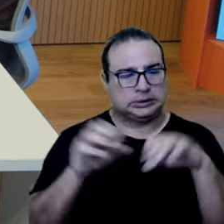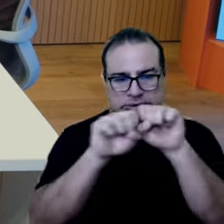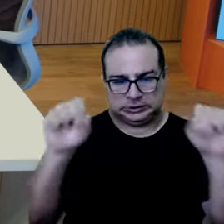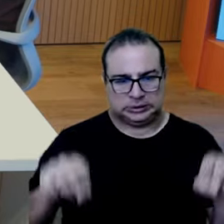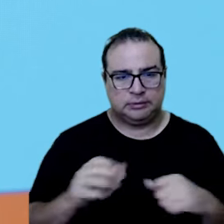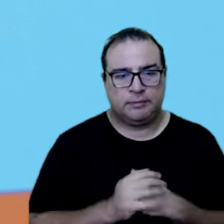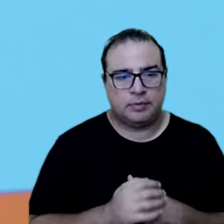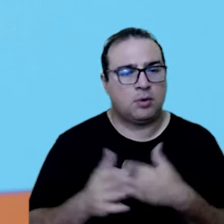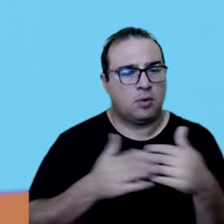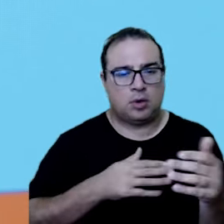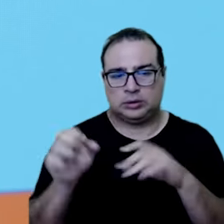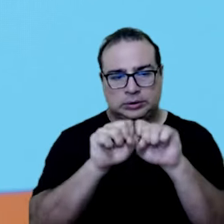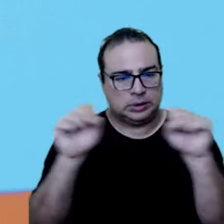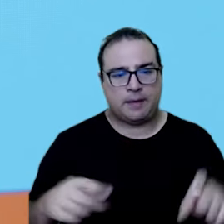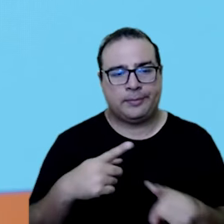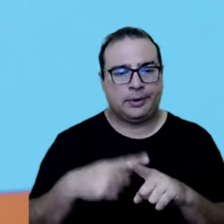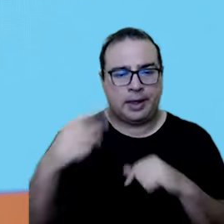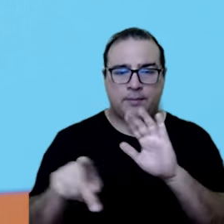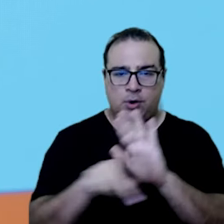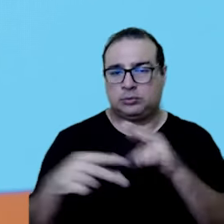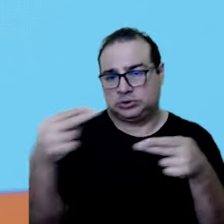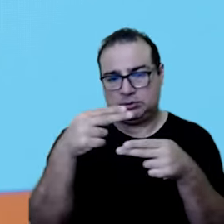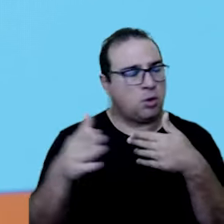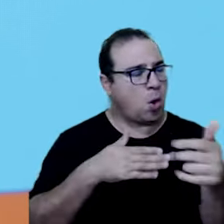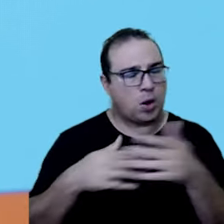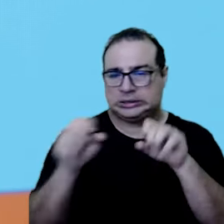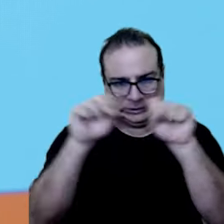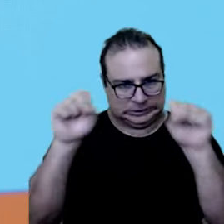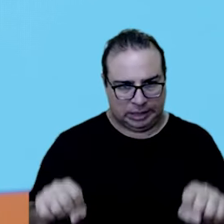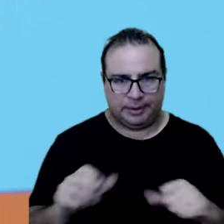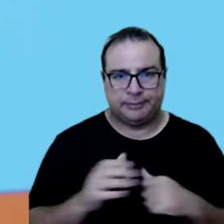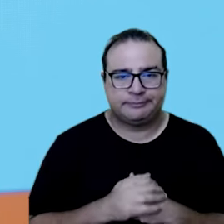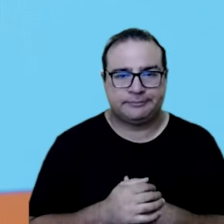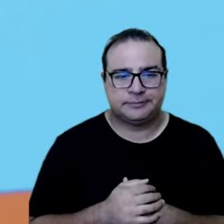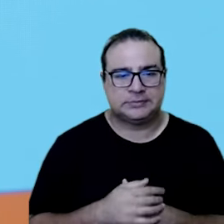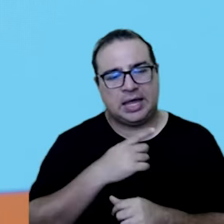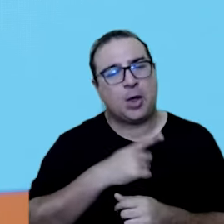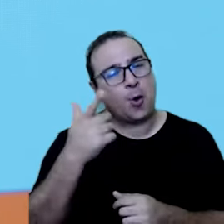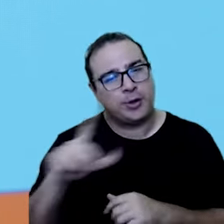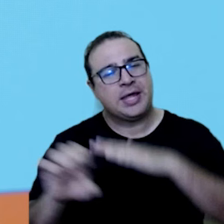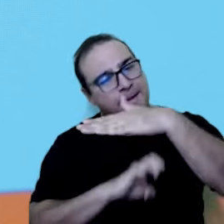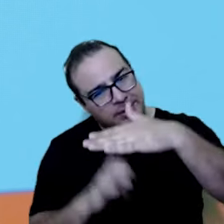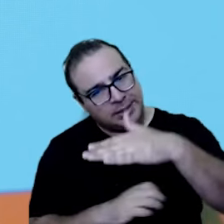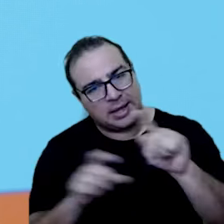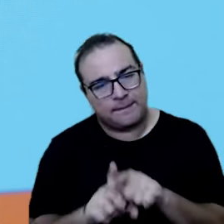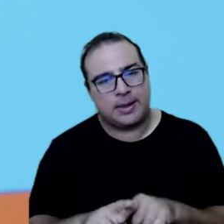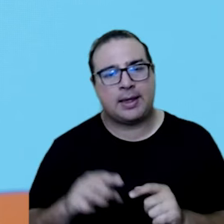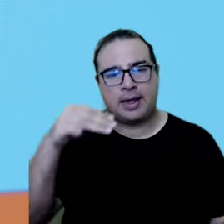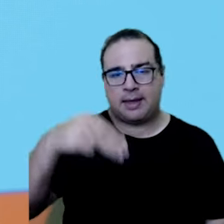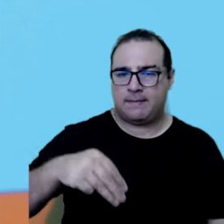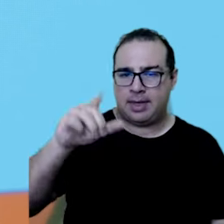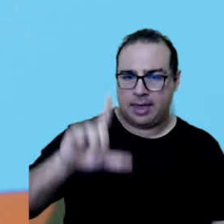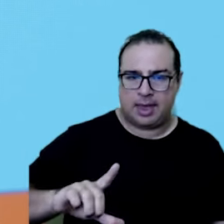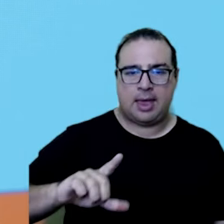né assim ó para qualquer sistema não é só porque Ah que é do cebra não qualquer sistema pessoal quem usa as outras empresas de Mercado Livre aí